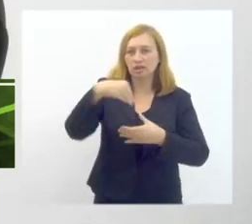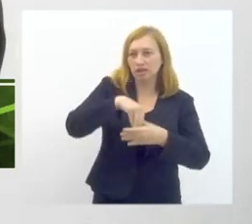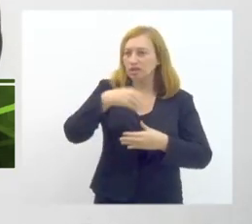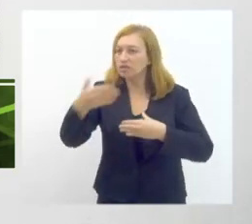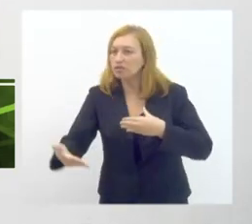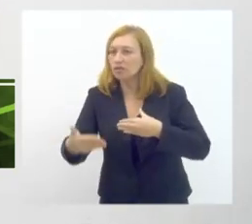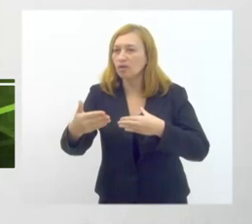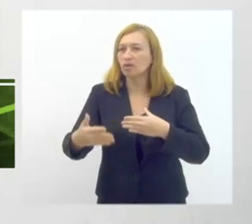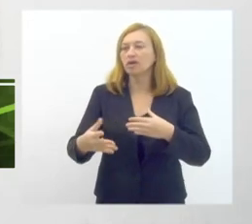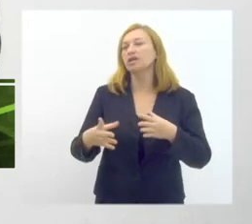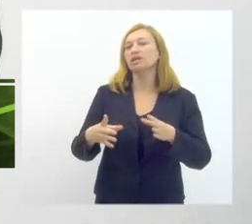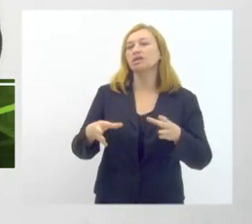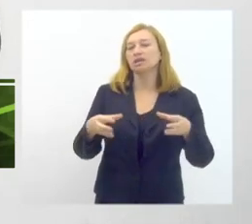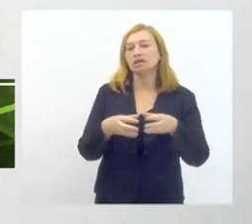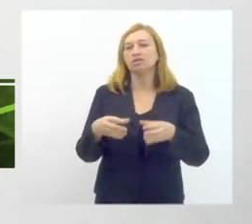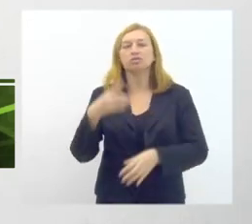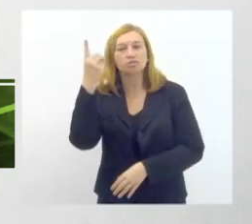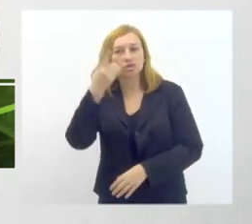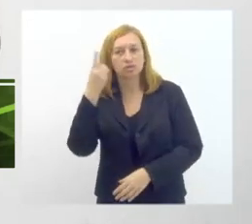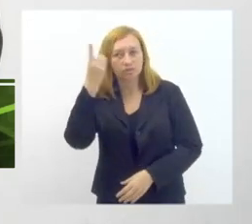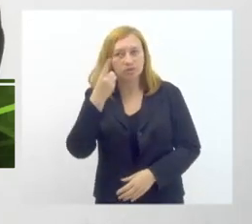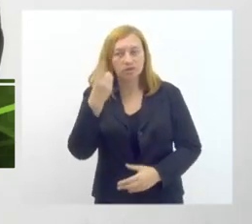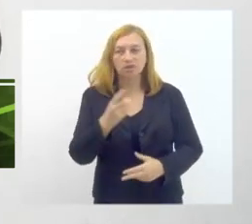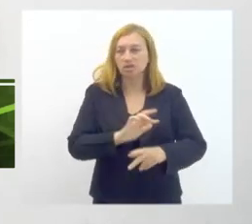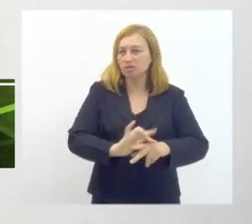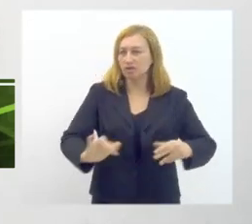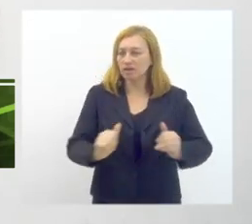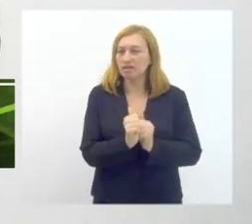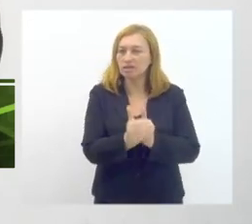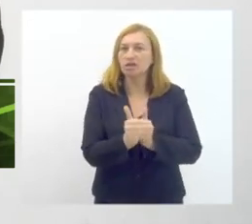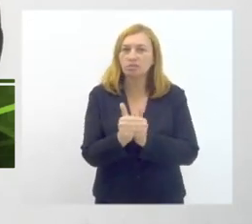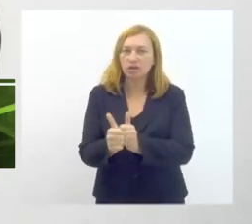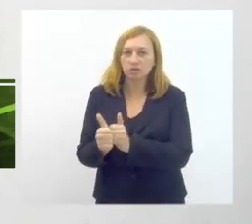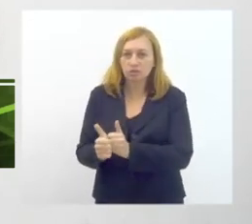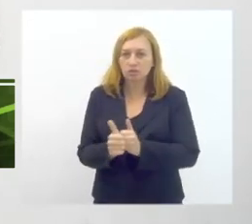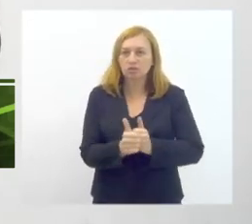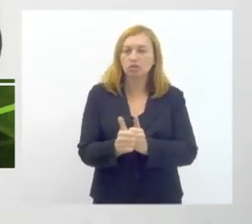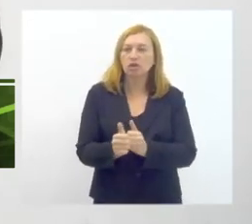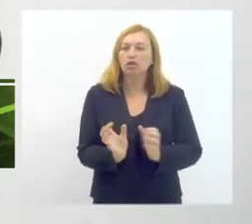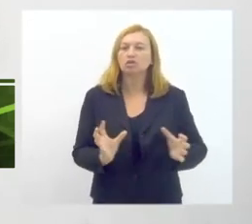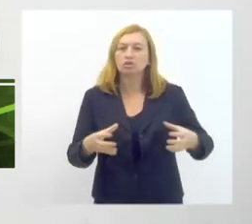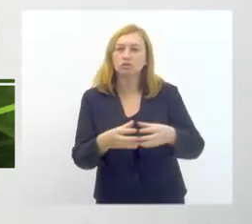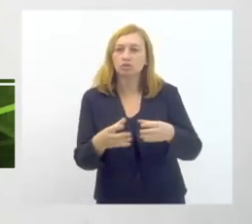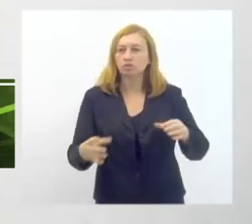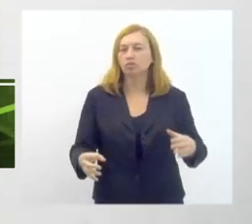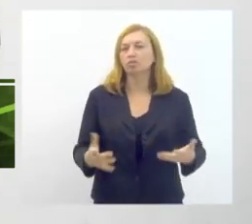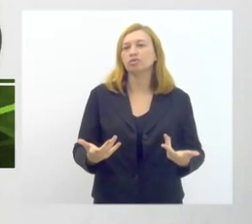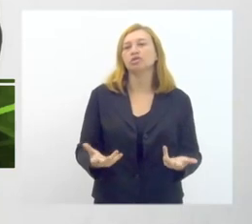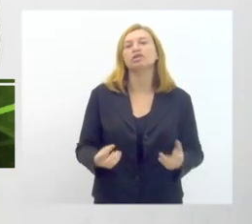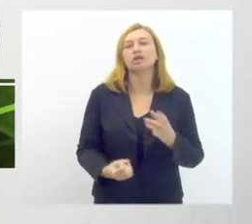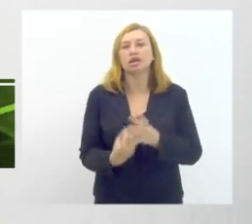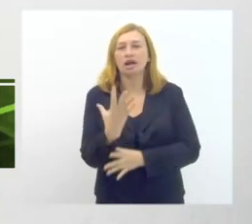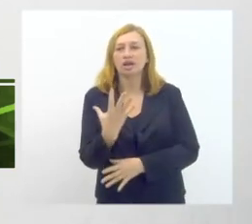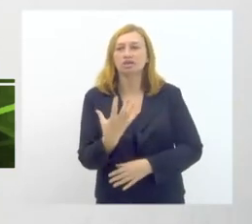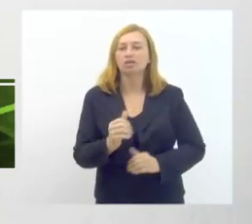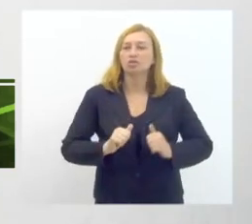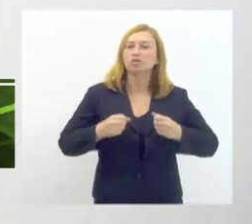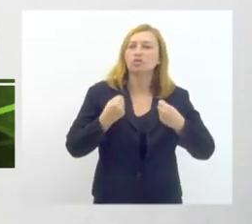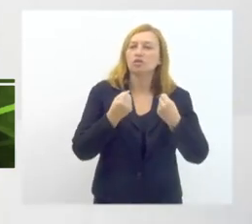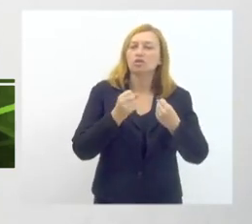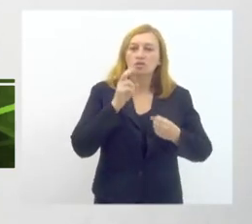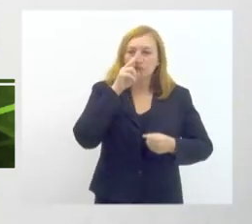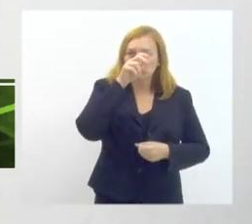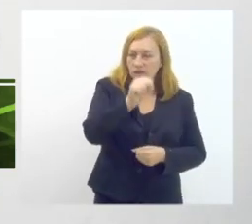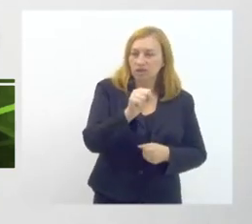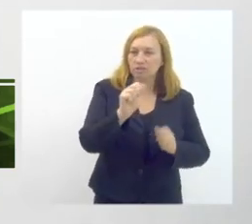a implementação de efetivas políticas públicas em diversos segmentos consolidados nos grupos temáticos criados. O fortalecimento da